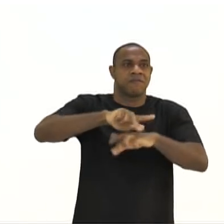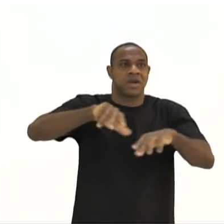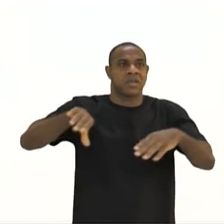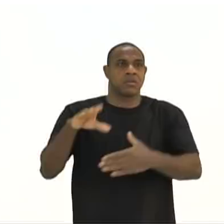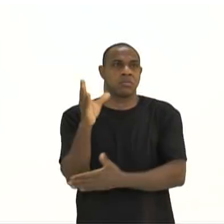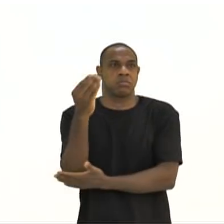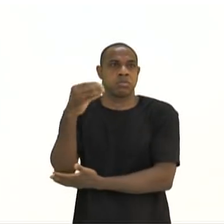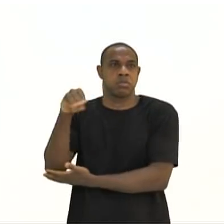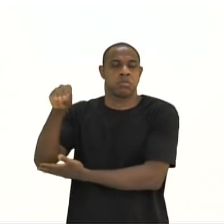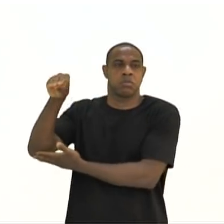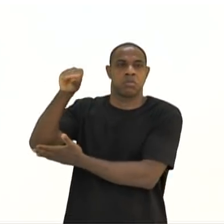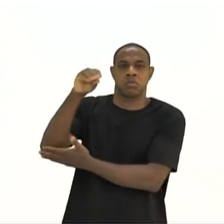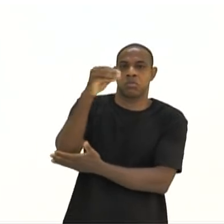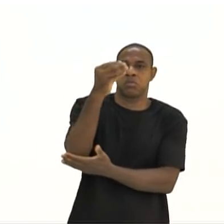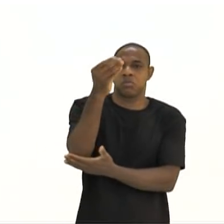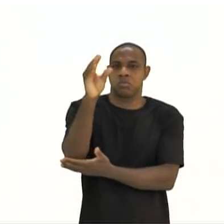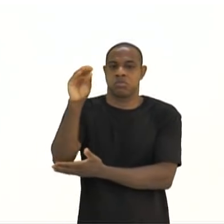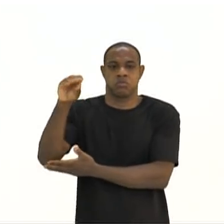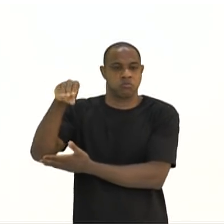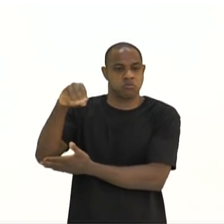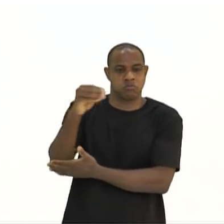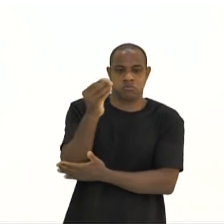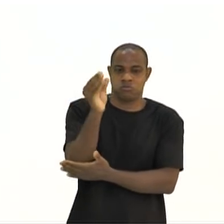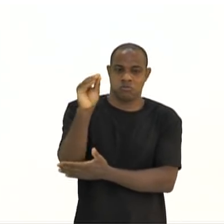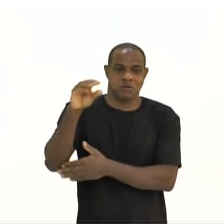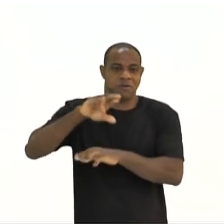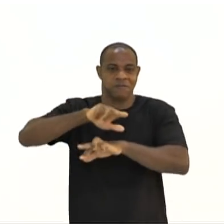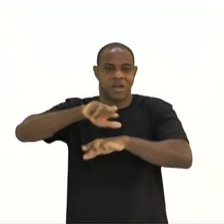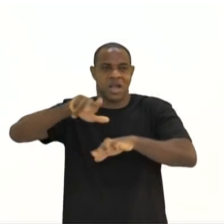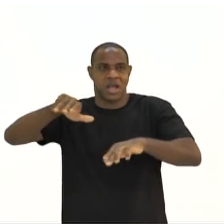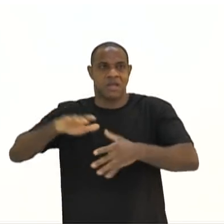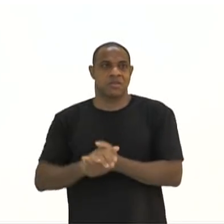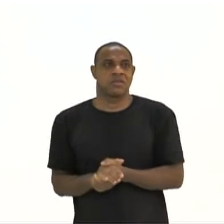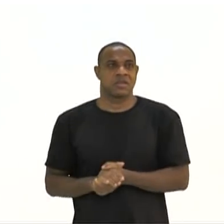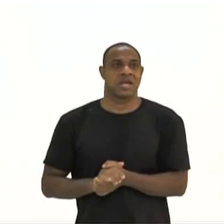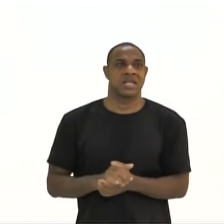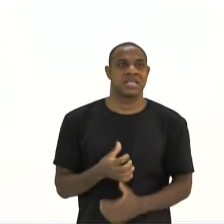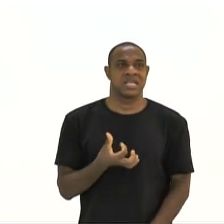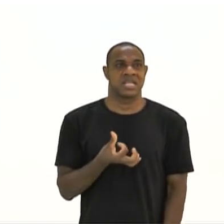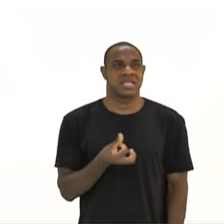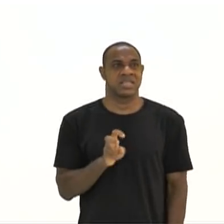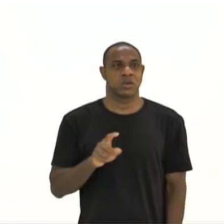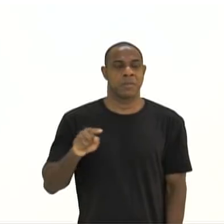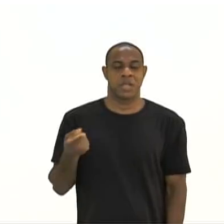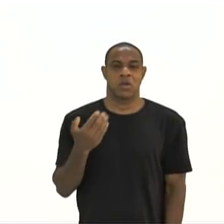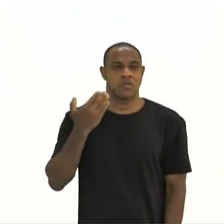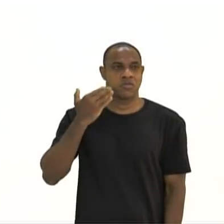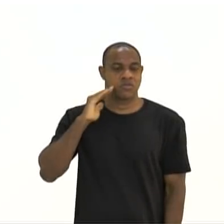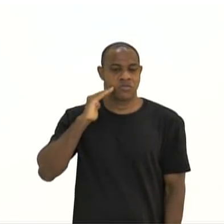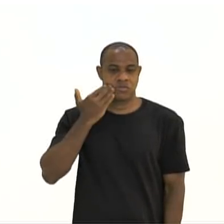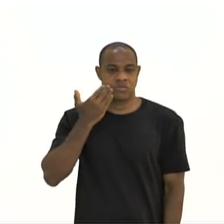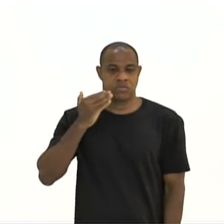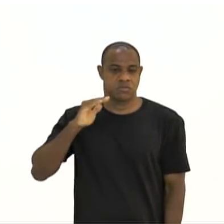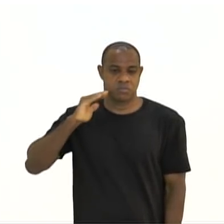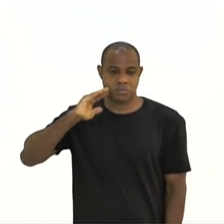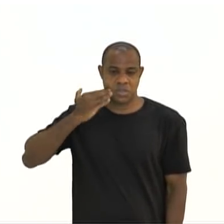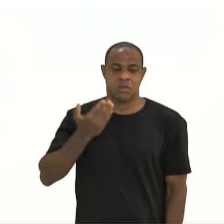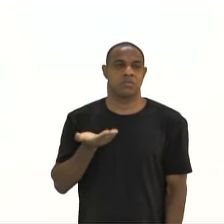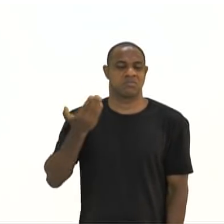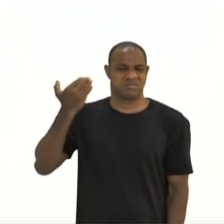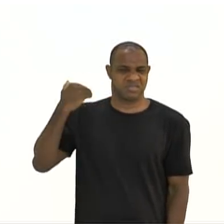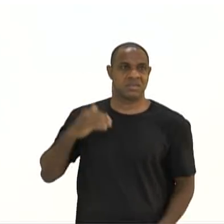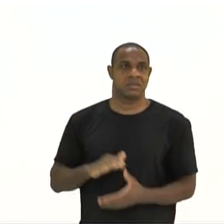há 65 milhões de anos. Isto é possível por ter sido encontrado um inseto